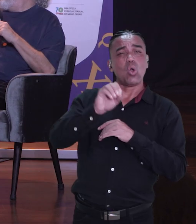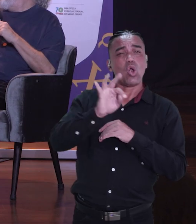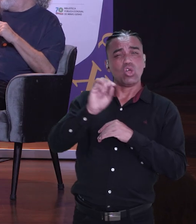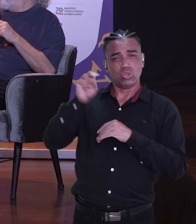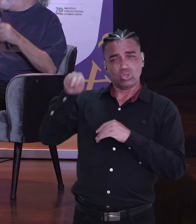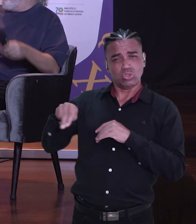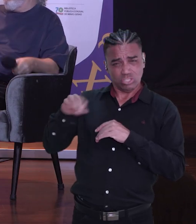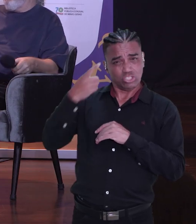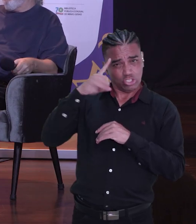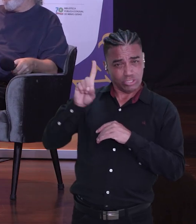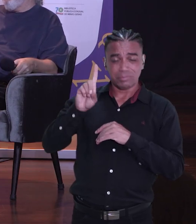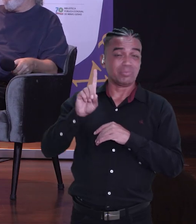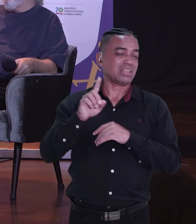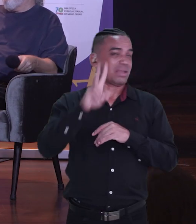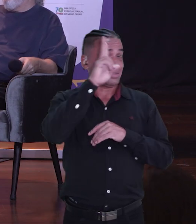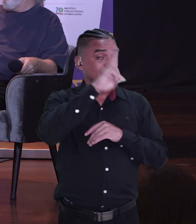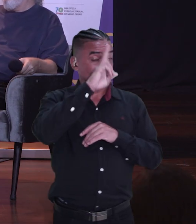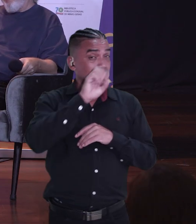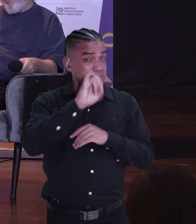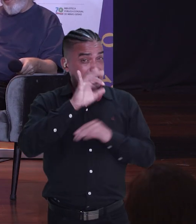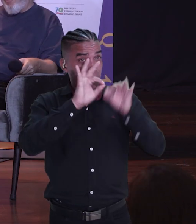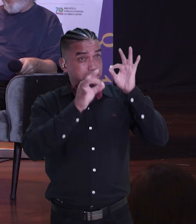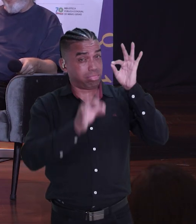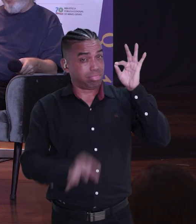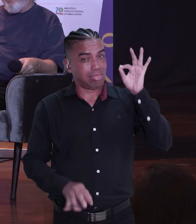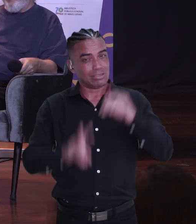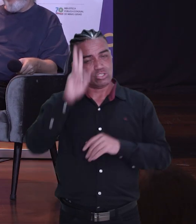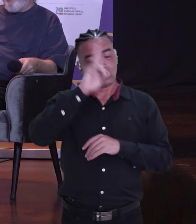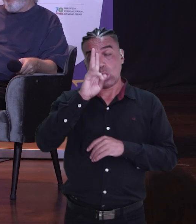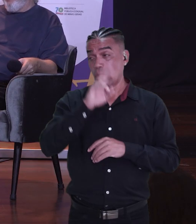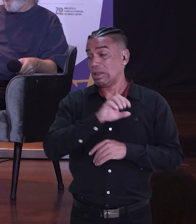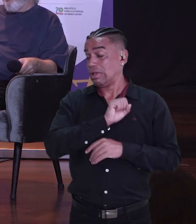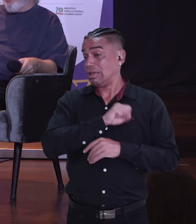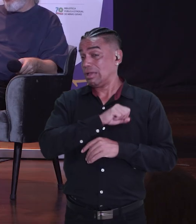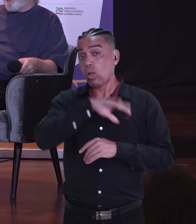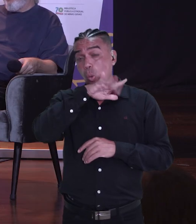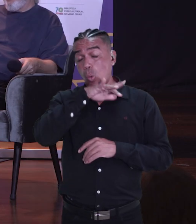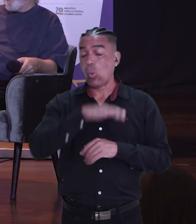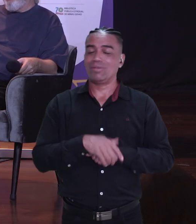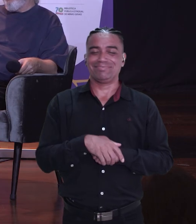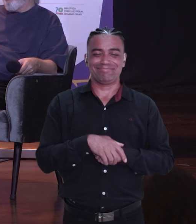foi. Mas essa história, se a gente for contar, isso aí é conto de terror.